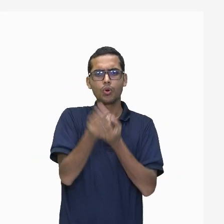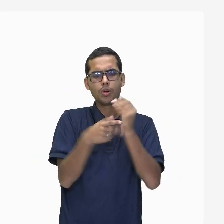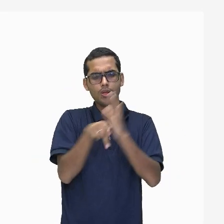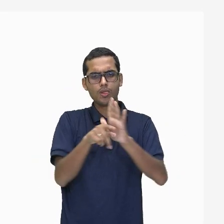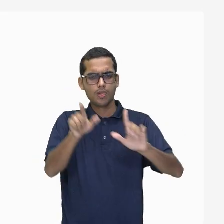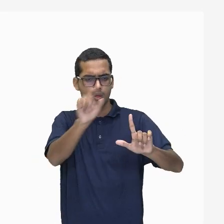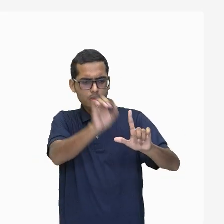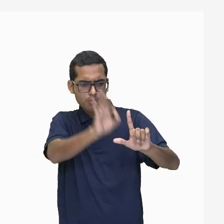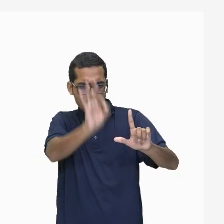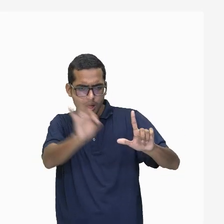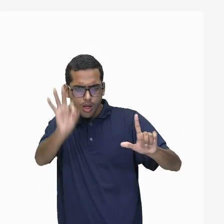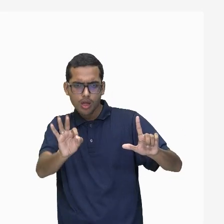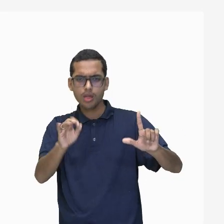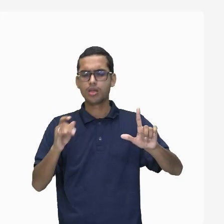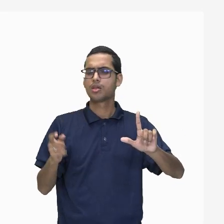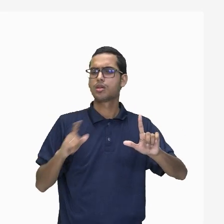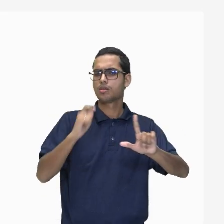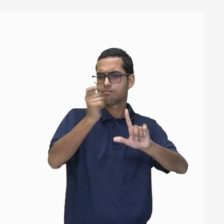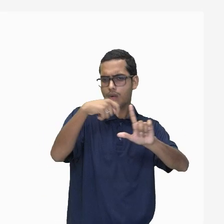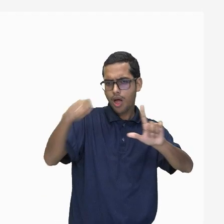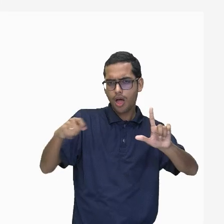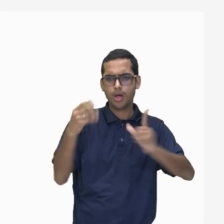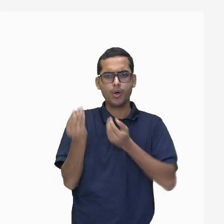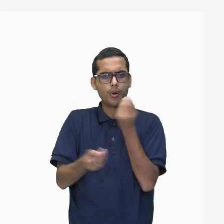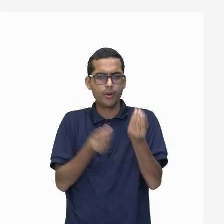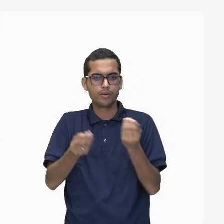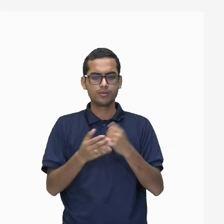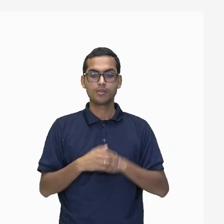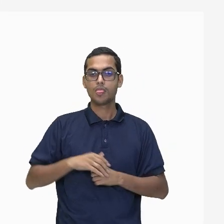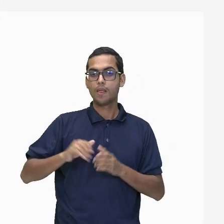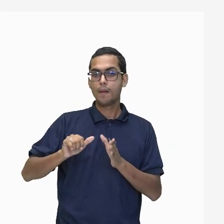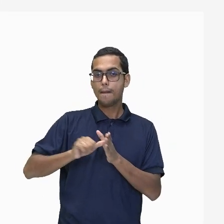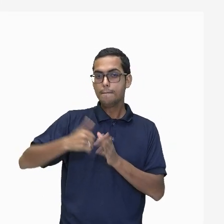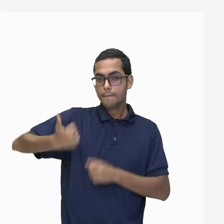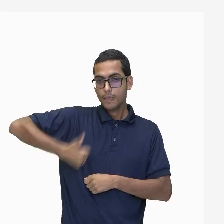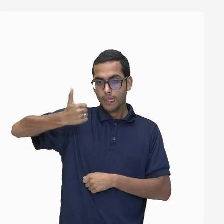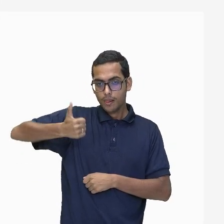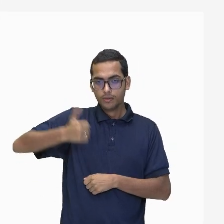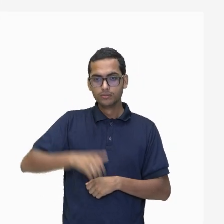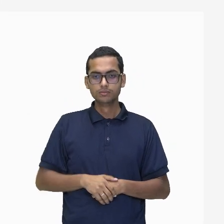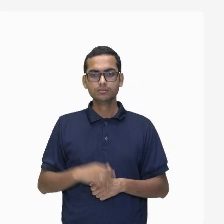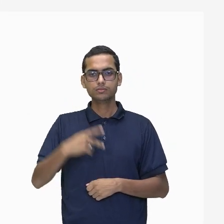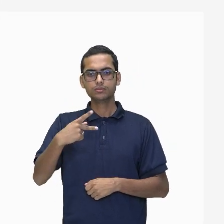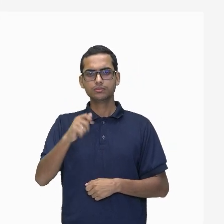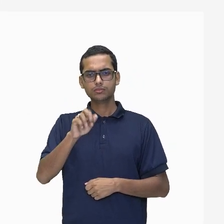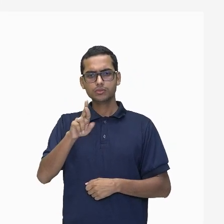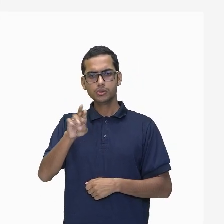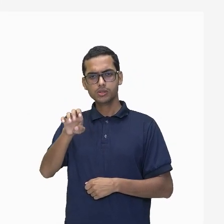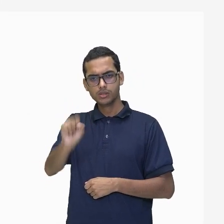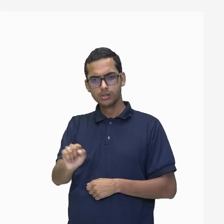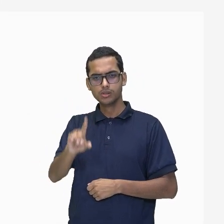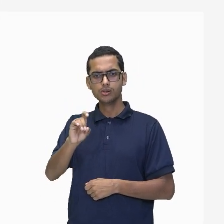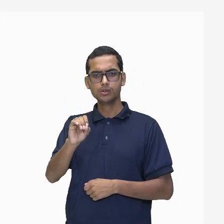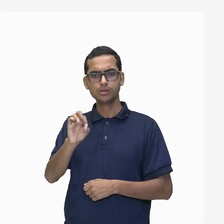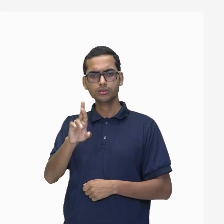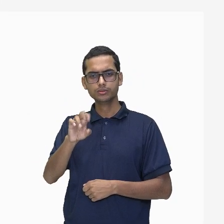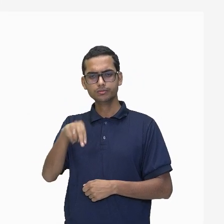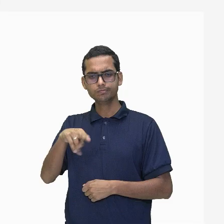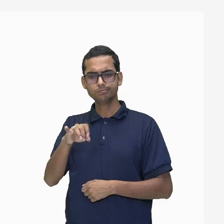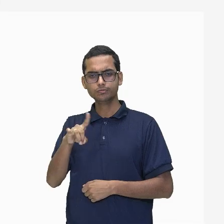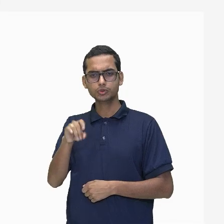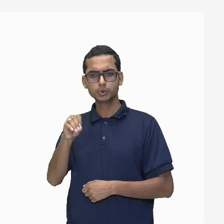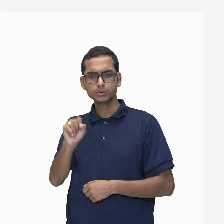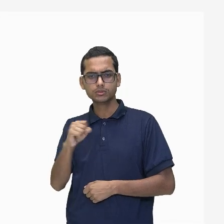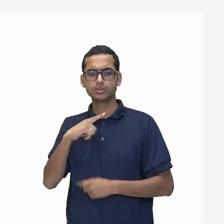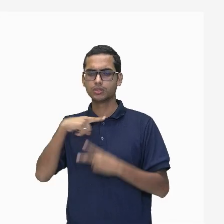traça, então, esse gráfico? Primeiro, a gente vai encontrar dois pares ordenados, tá certo? Quais são os pares ordenados que a